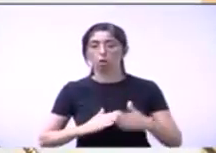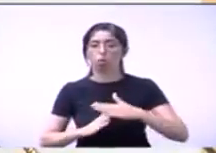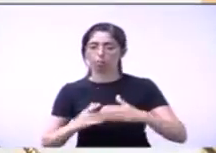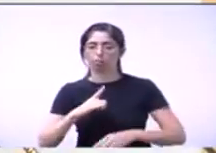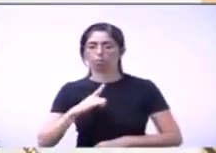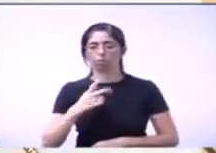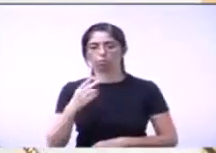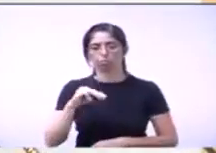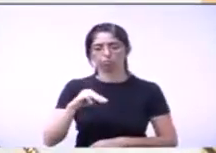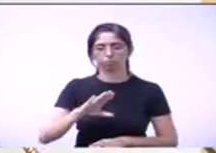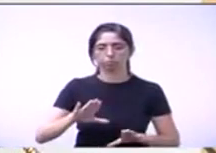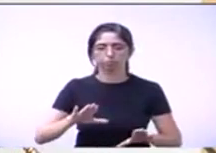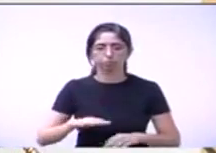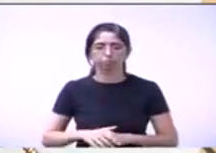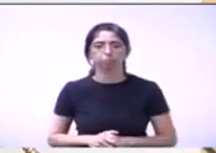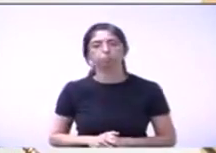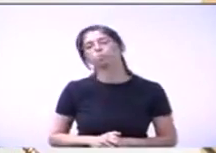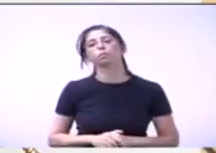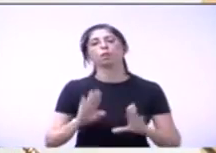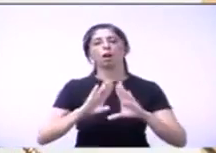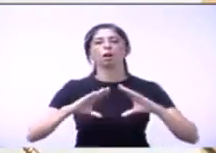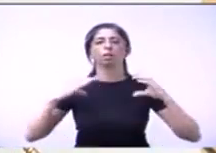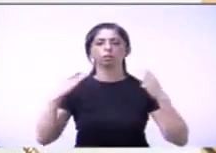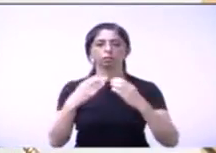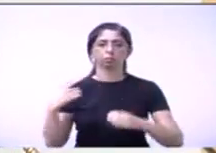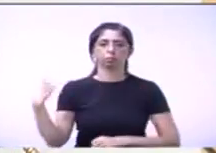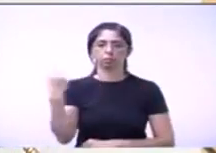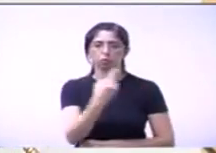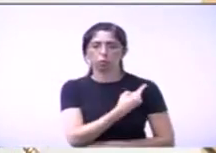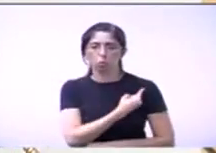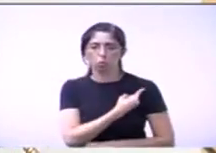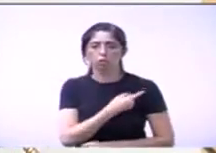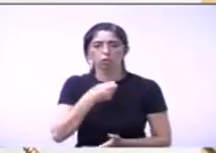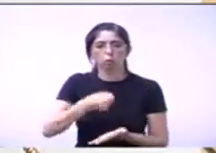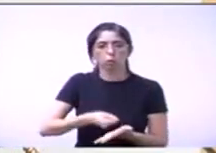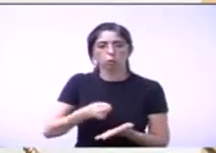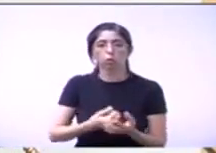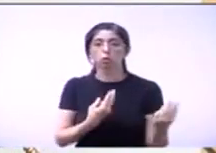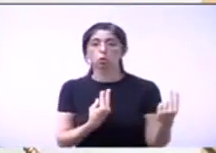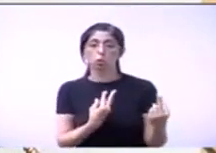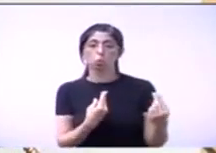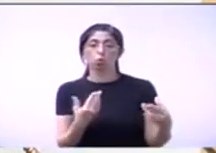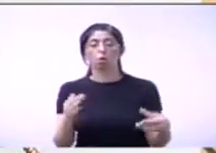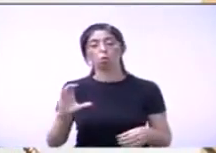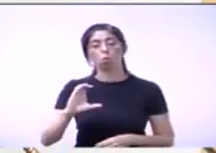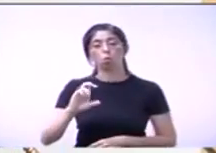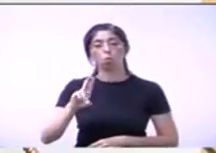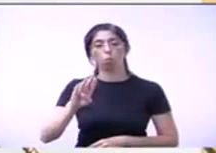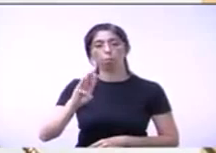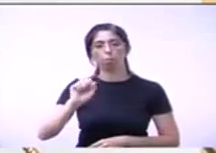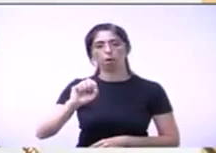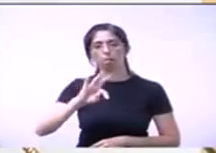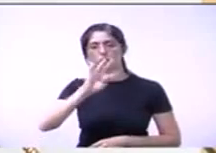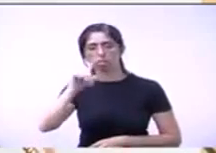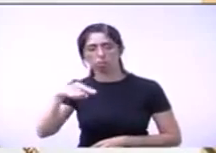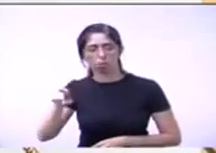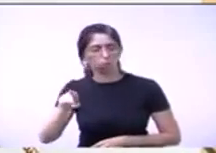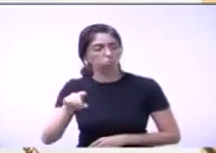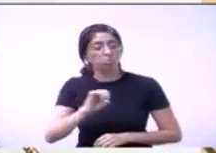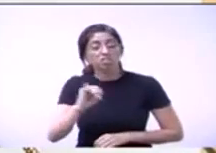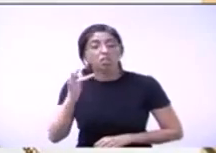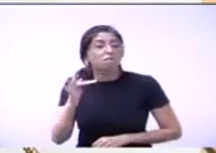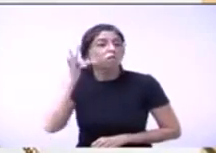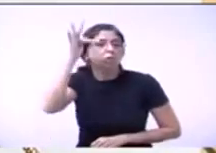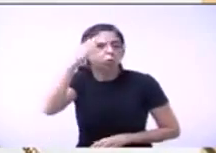acho que seria a nossa Câmara fazer com Cubatão. Se entrou na justiça, isso é uma outra situação. Mas que a